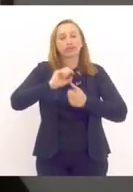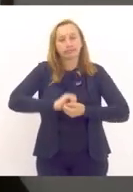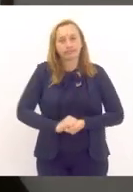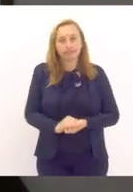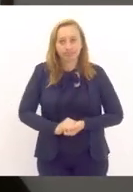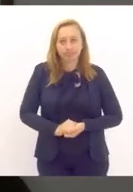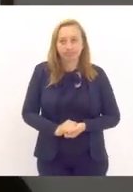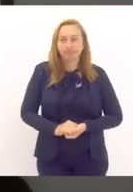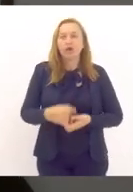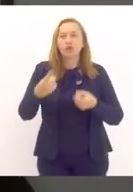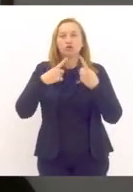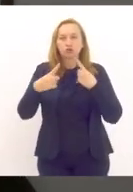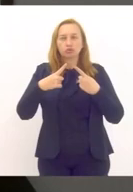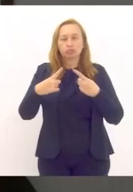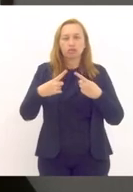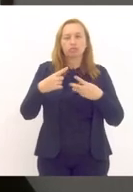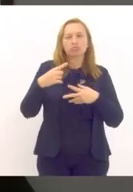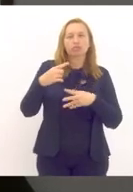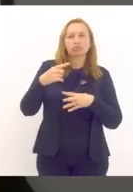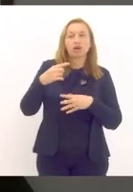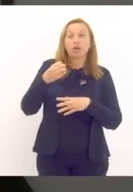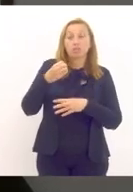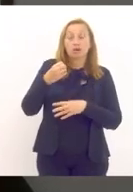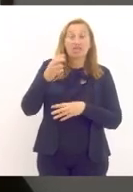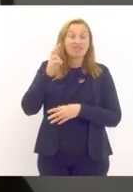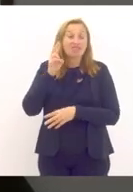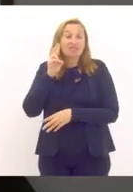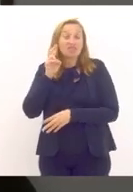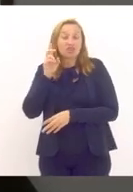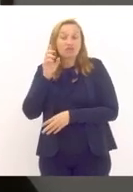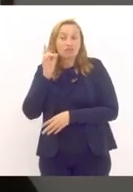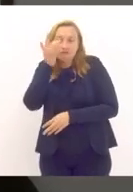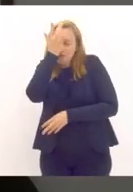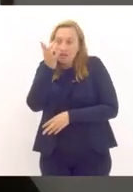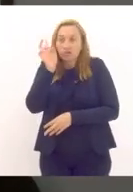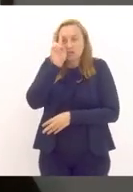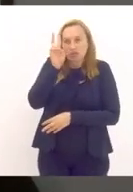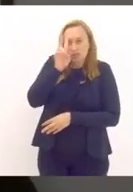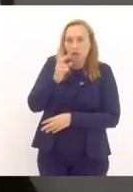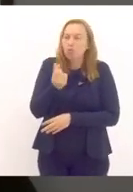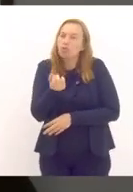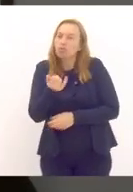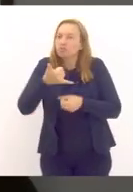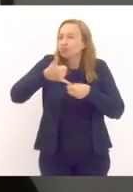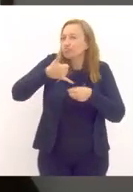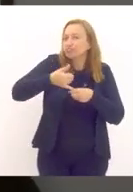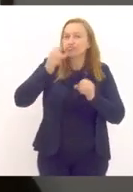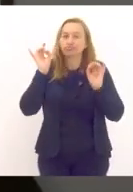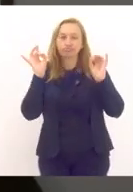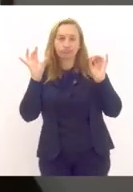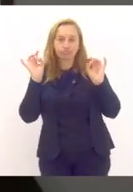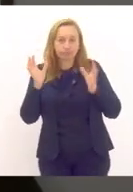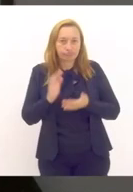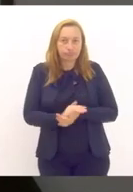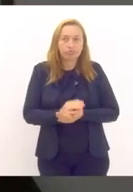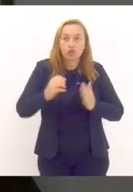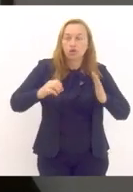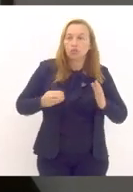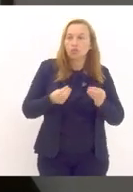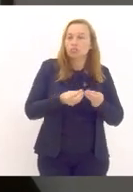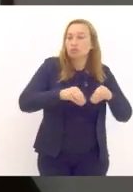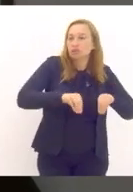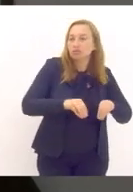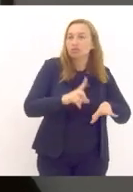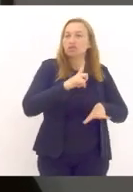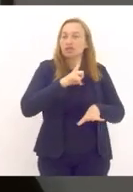uma discussão fácil de ser lembrada, acho que foi a grande discussão do ano passado, foi sobre preço de combustível em especial e o impacto que ele teria sobre